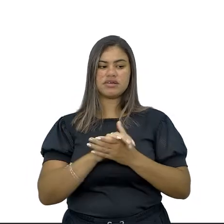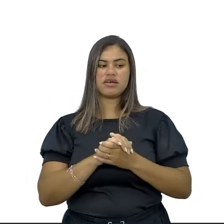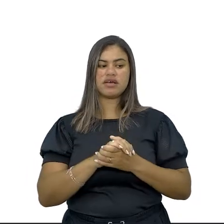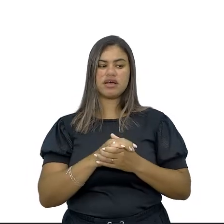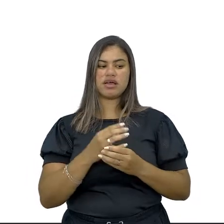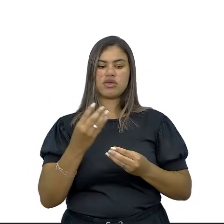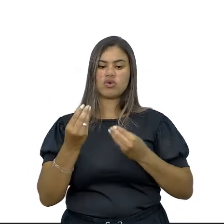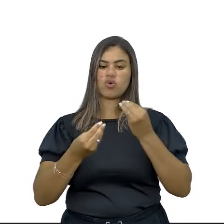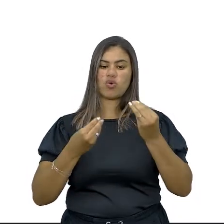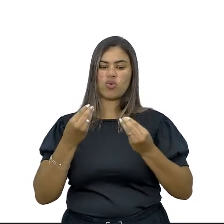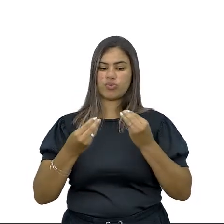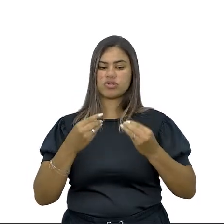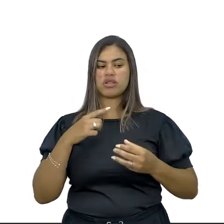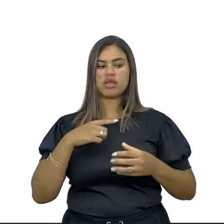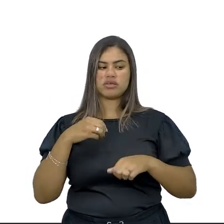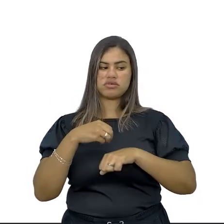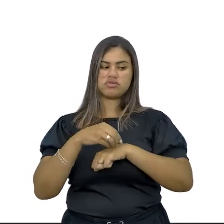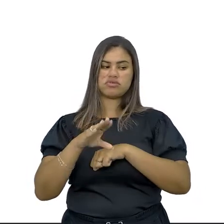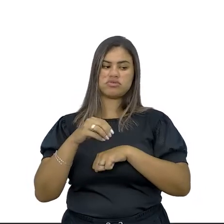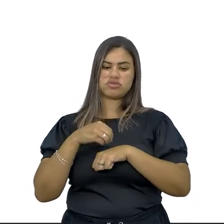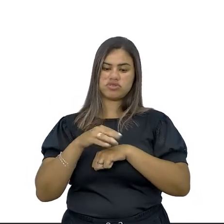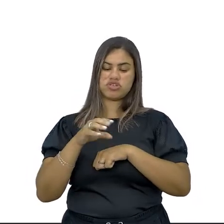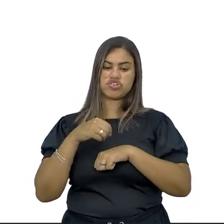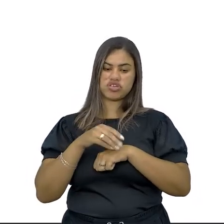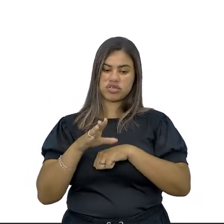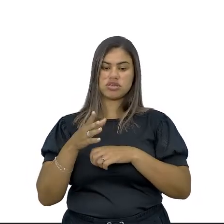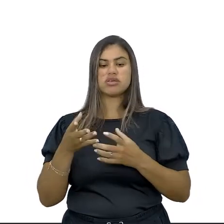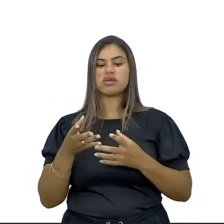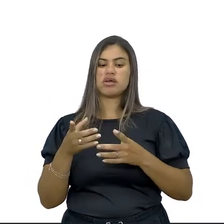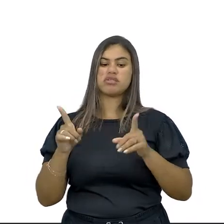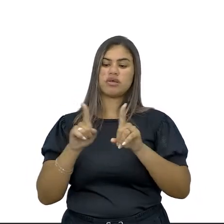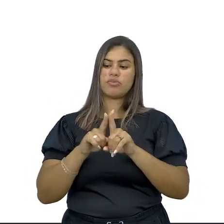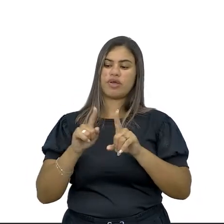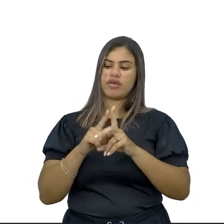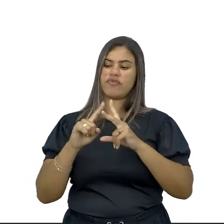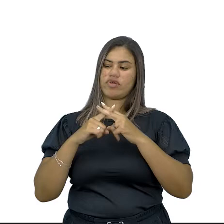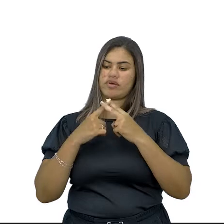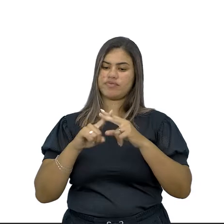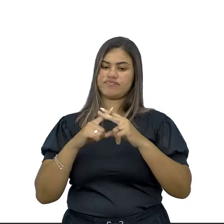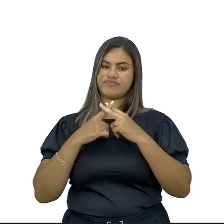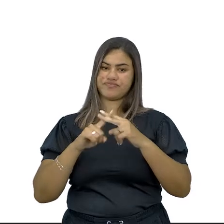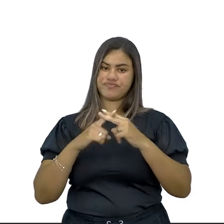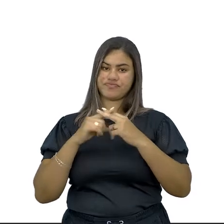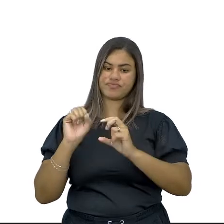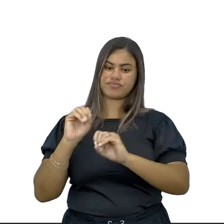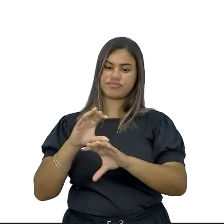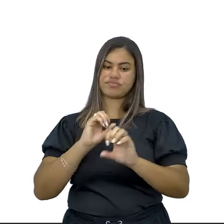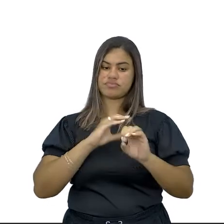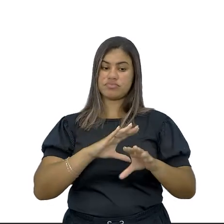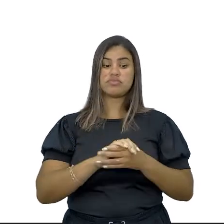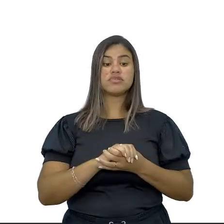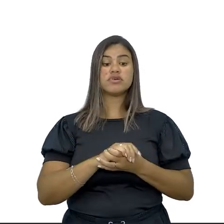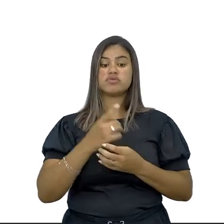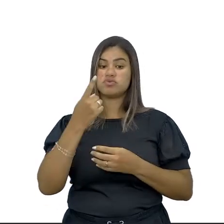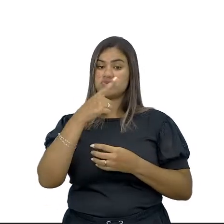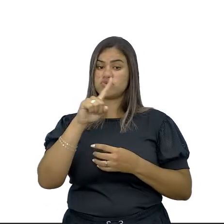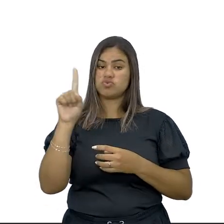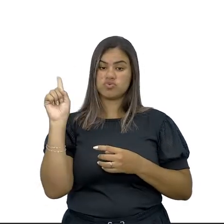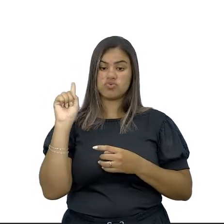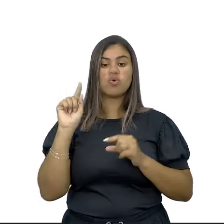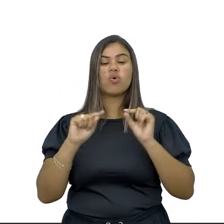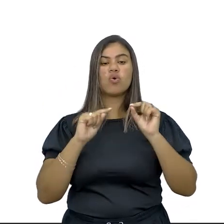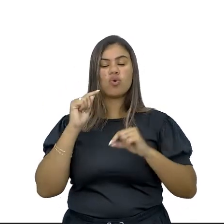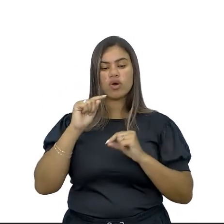como indicar sugestões de metodologias e de ferramentas didáticas. E, por fim, para